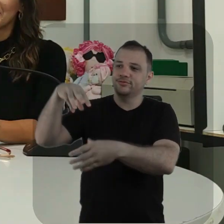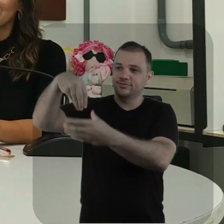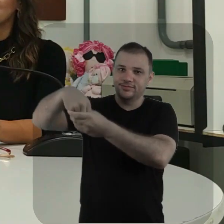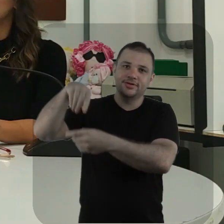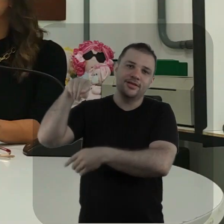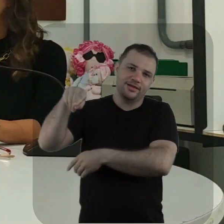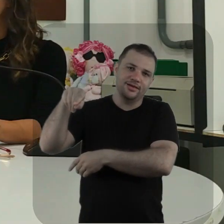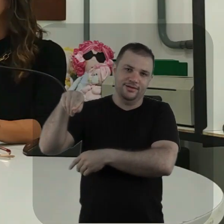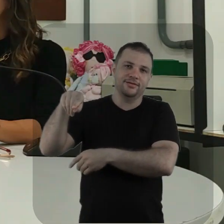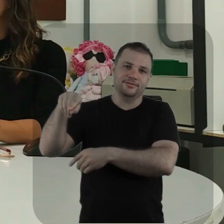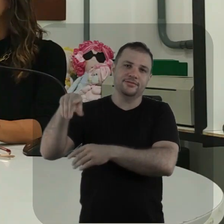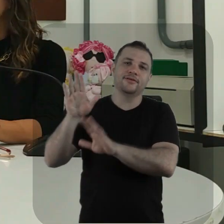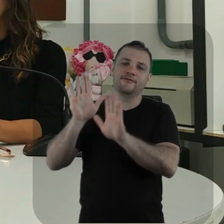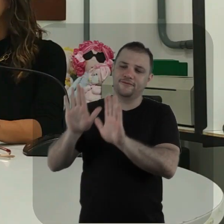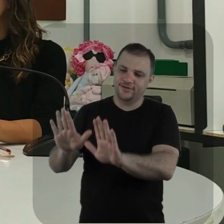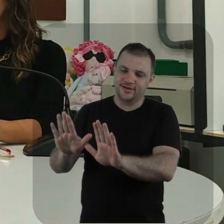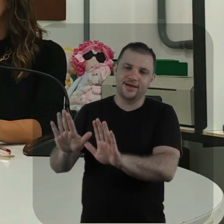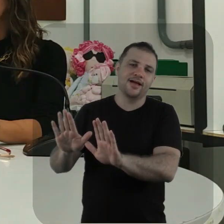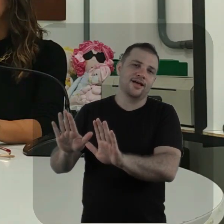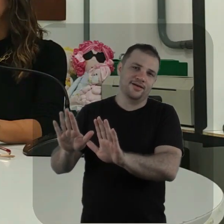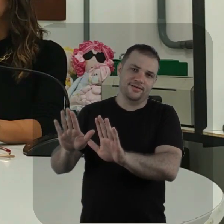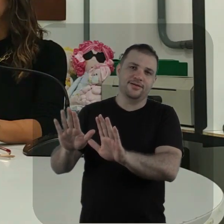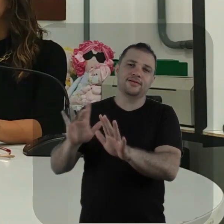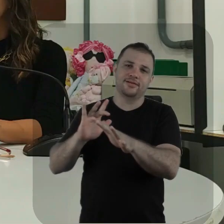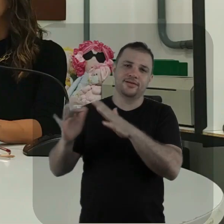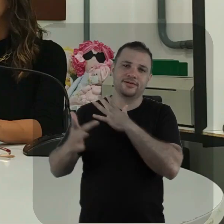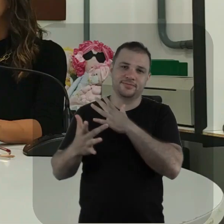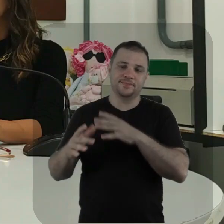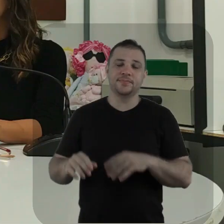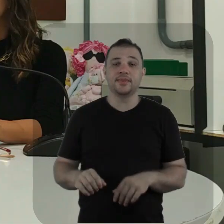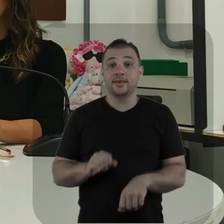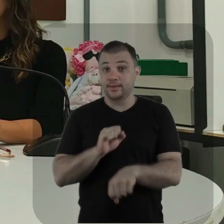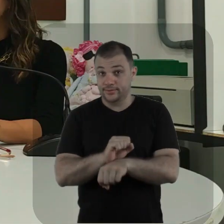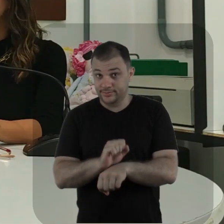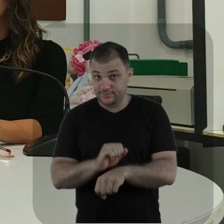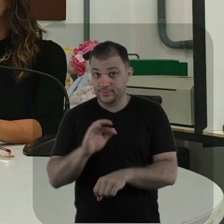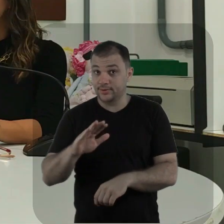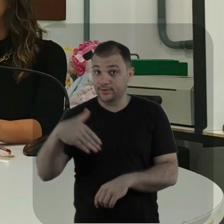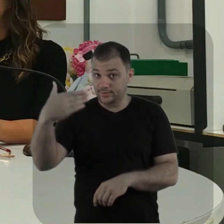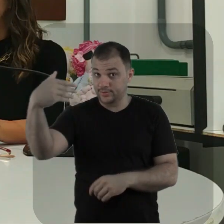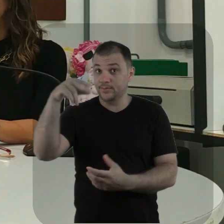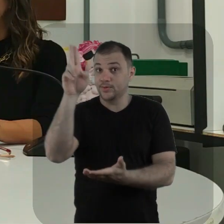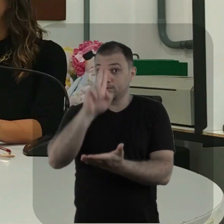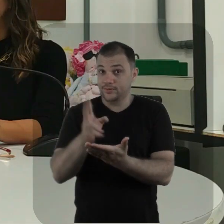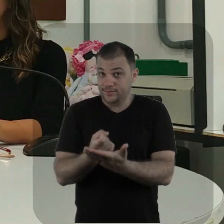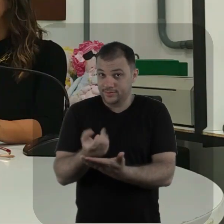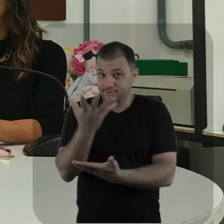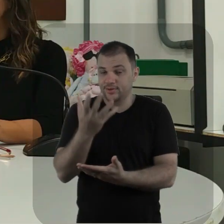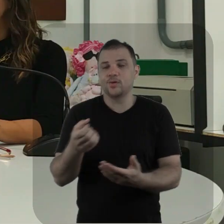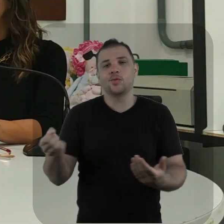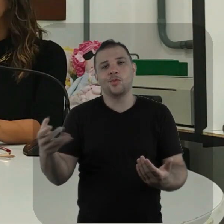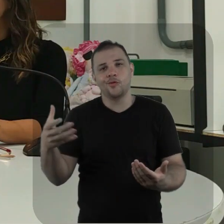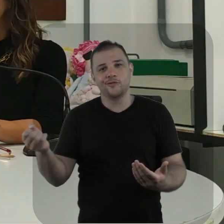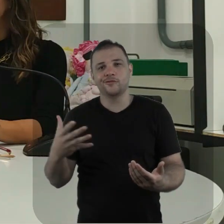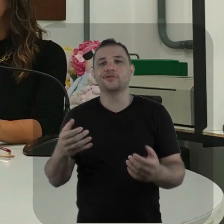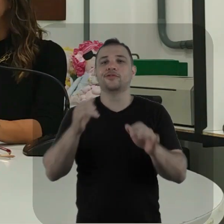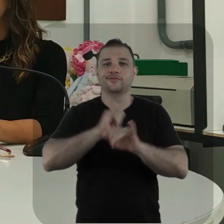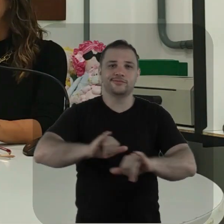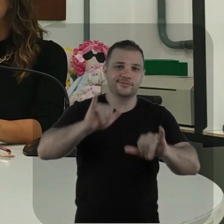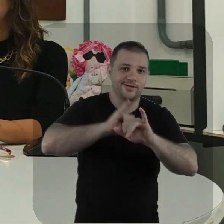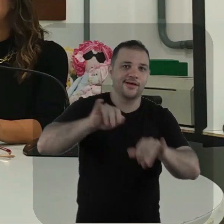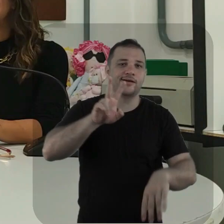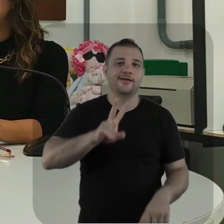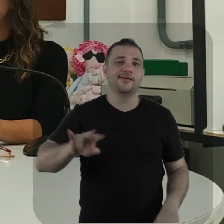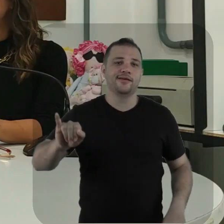do YouTube, nas nossas redes sociais. E aguardem que o Naldecast tem muitas, né, novidades aí